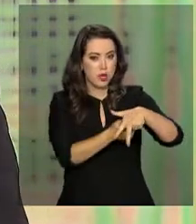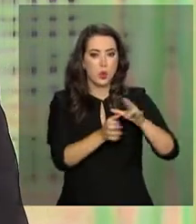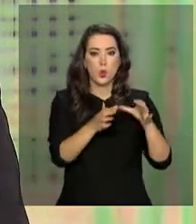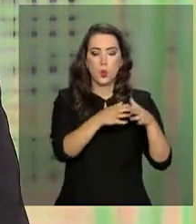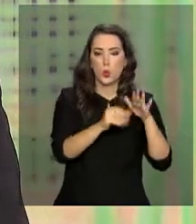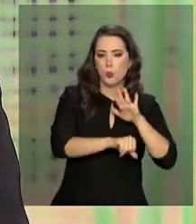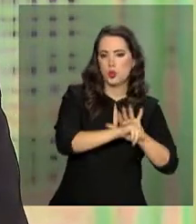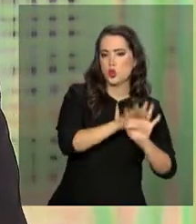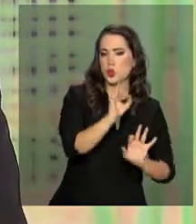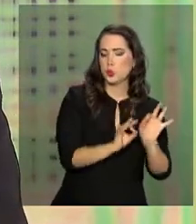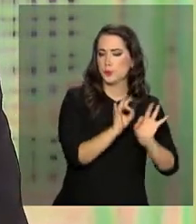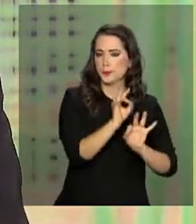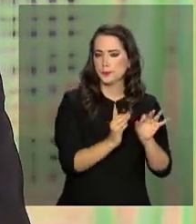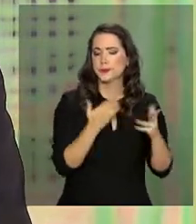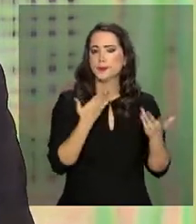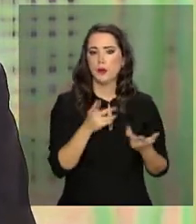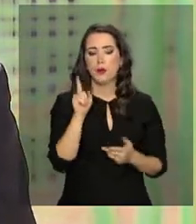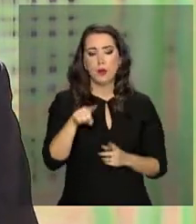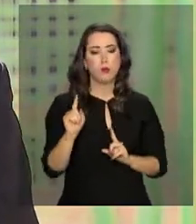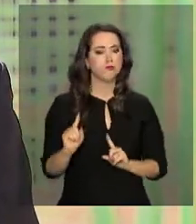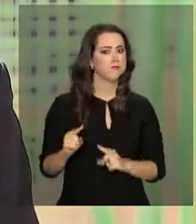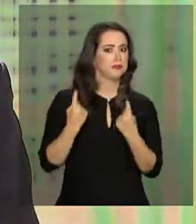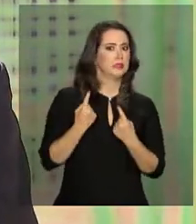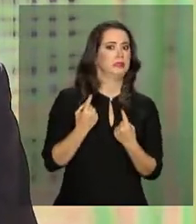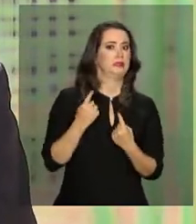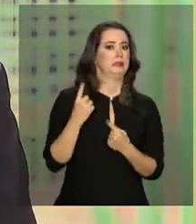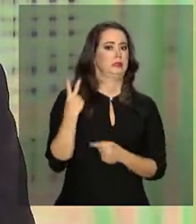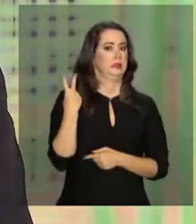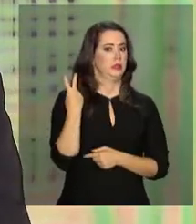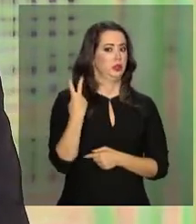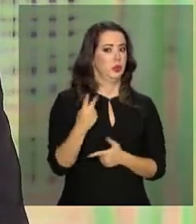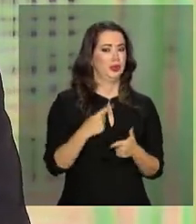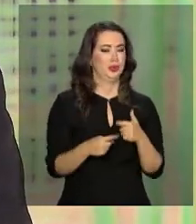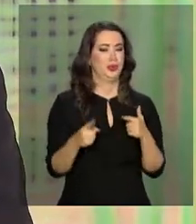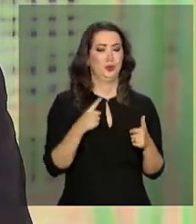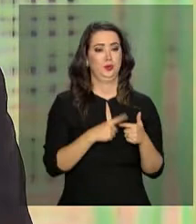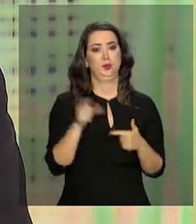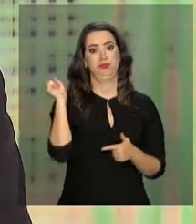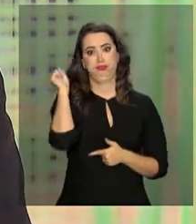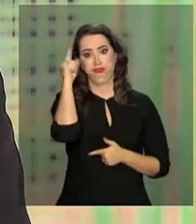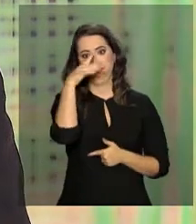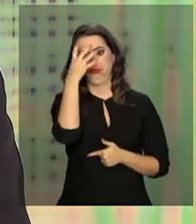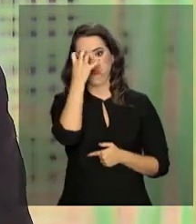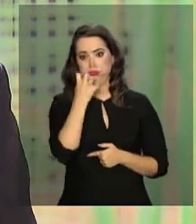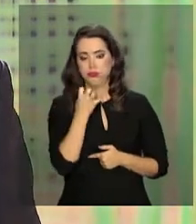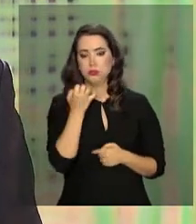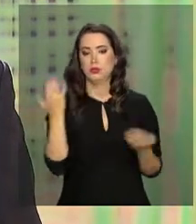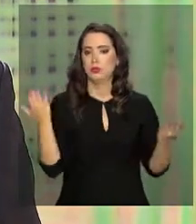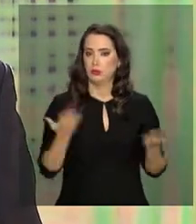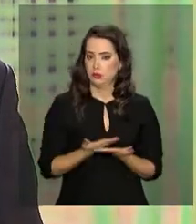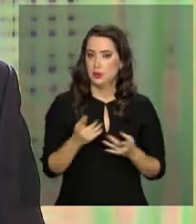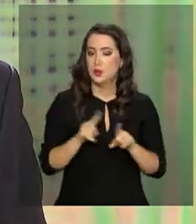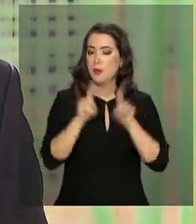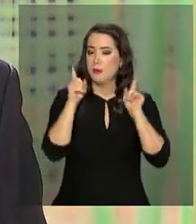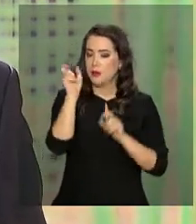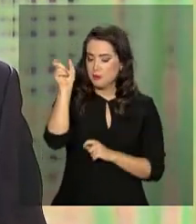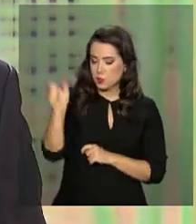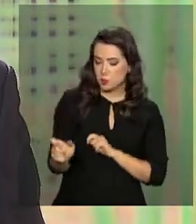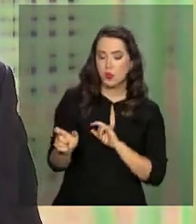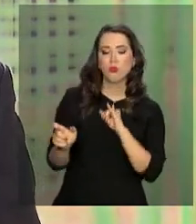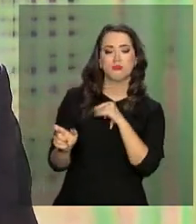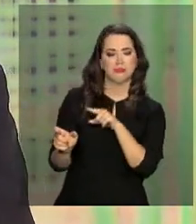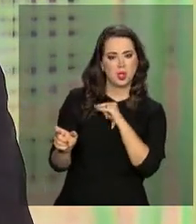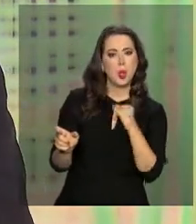organizado se um grande desafio são dois problemas sérios que nós temos hoje em dia mas ele é uma pessoa plenamente